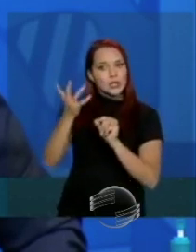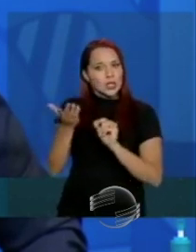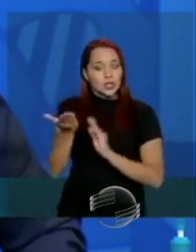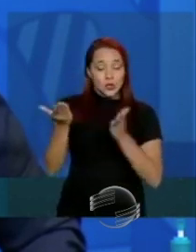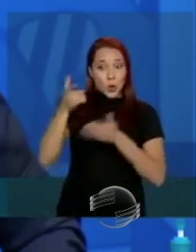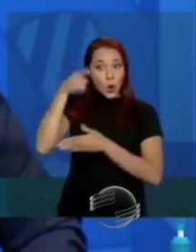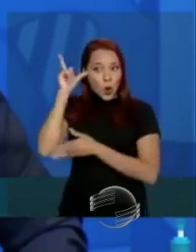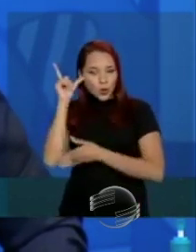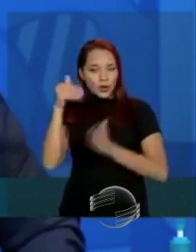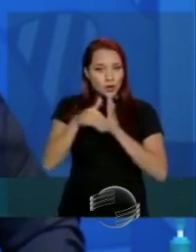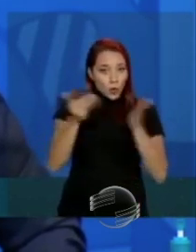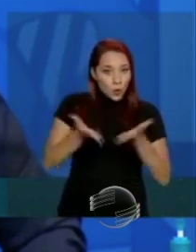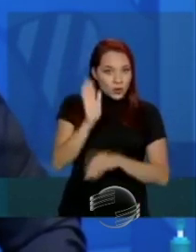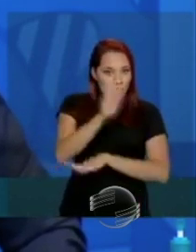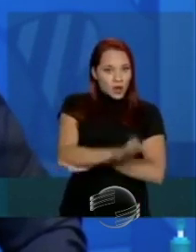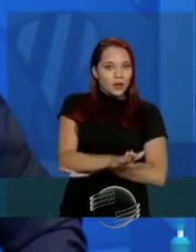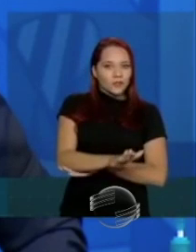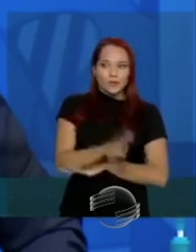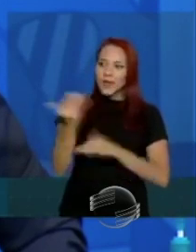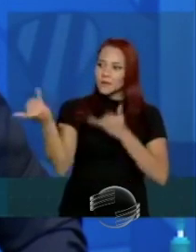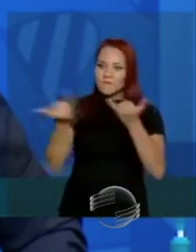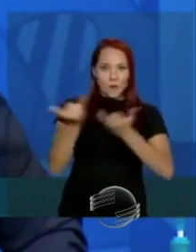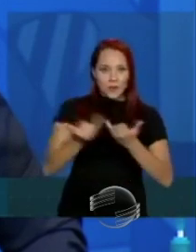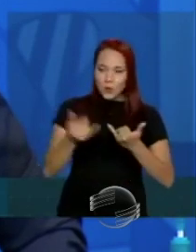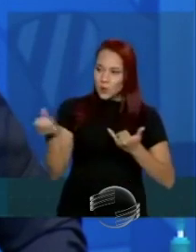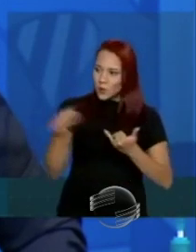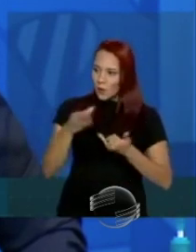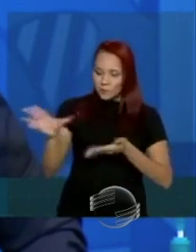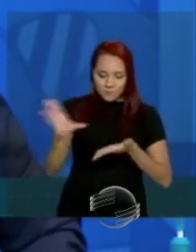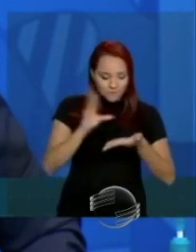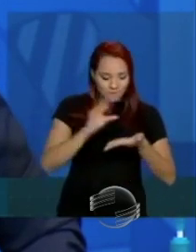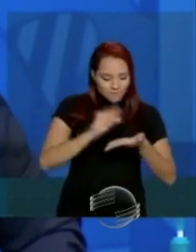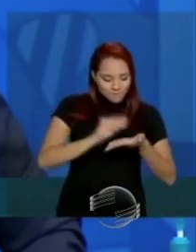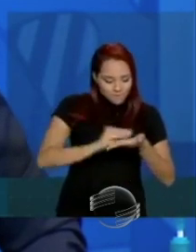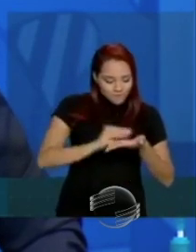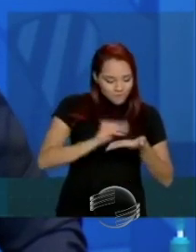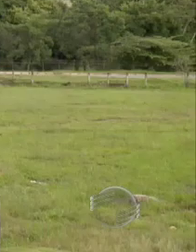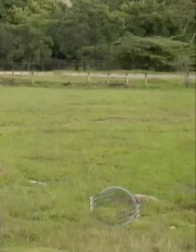até hoje à tarde. E a partir dos dados novos, a gente define as próximas ações.